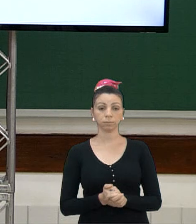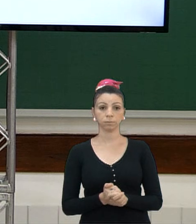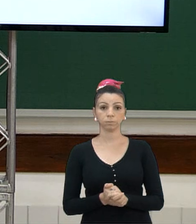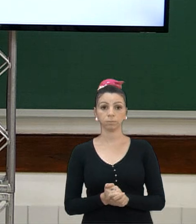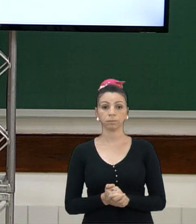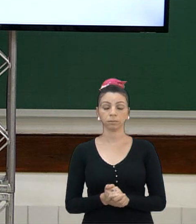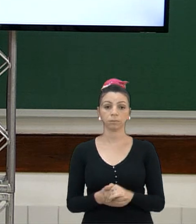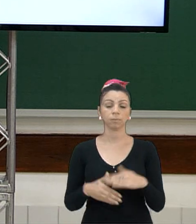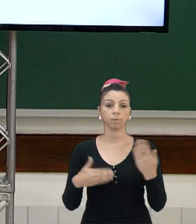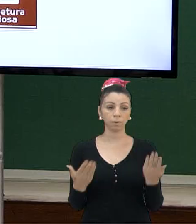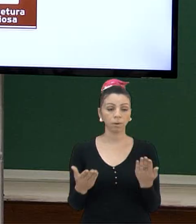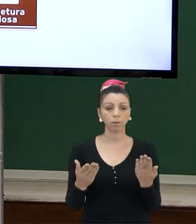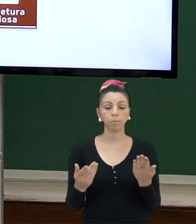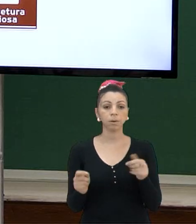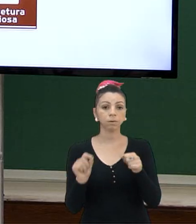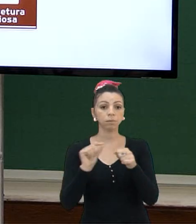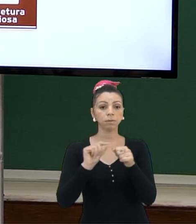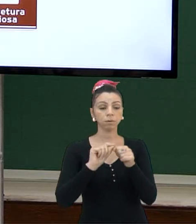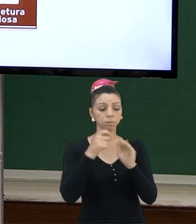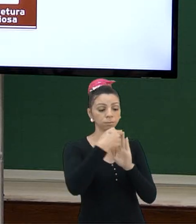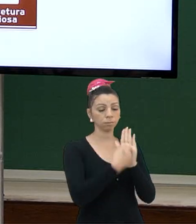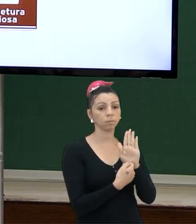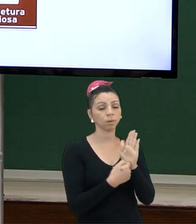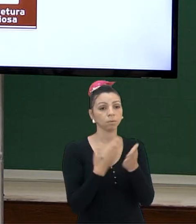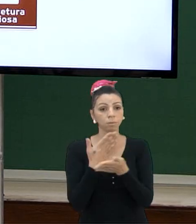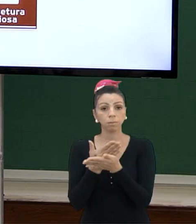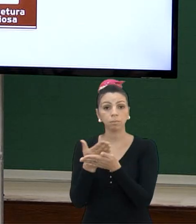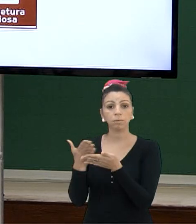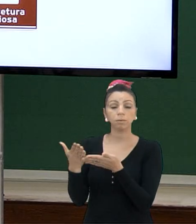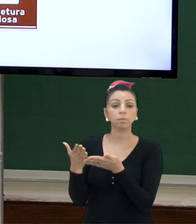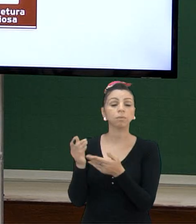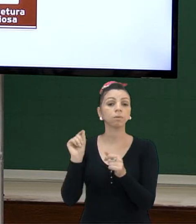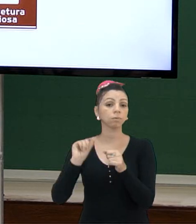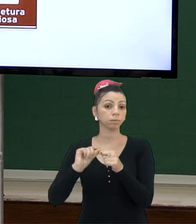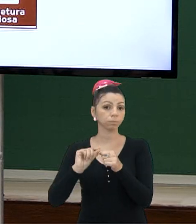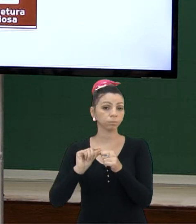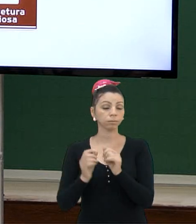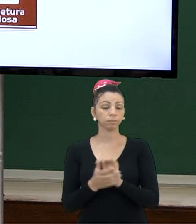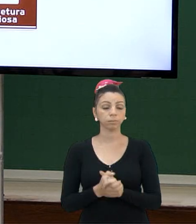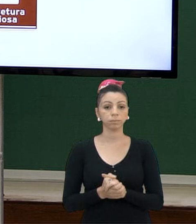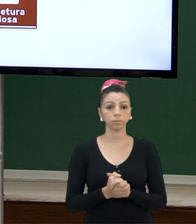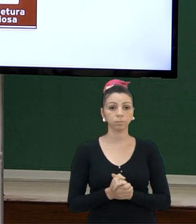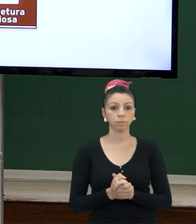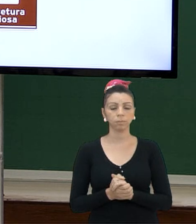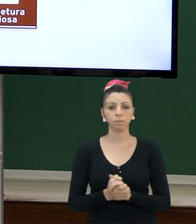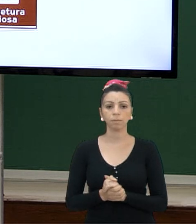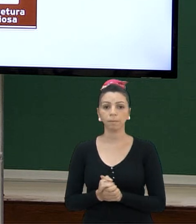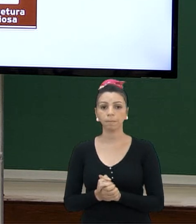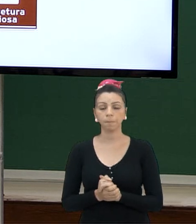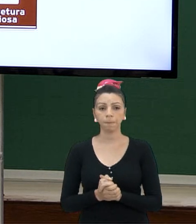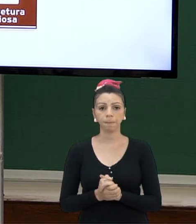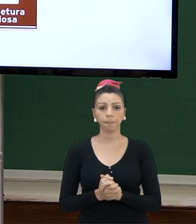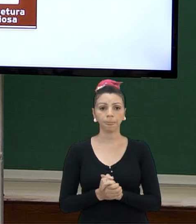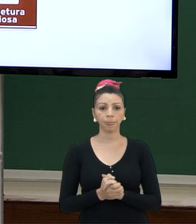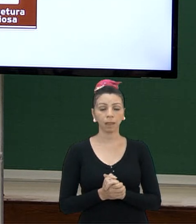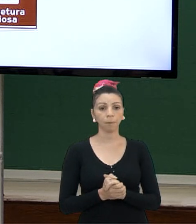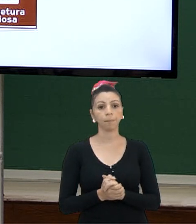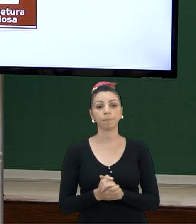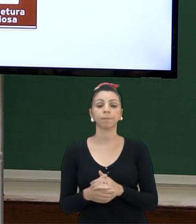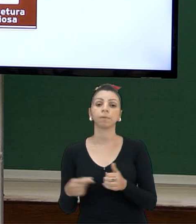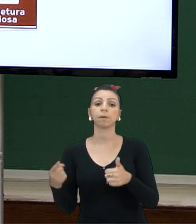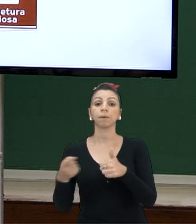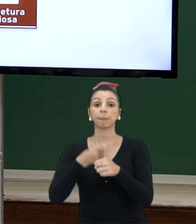Então, para a gente produzir o texto, a gente tem que começar a fazer. E nós vamos fazer o quê? Um rascunho no